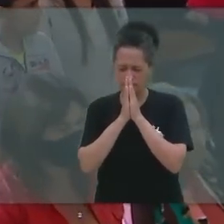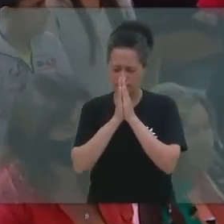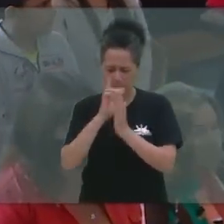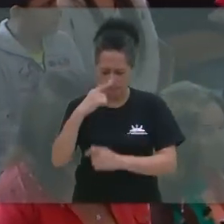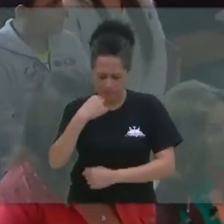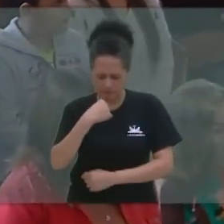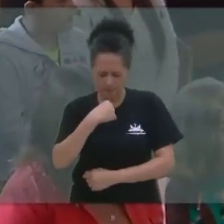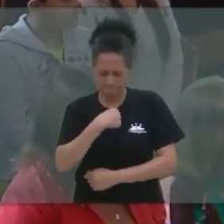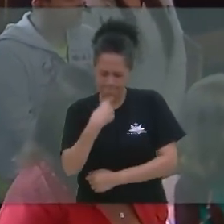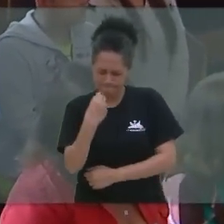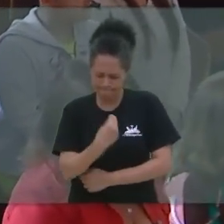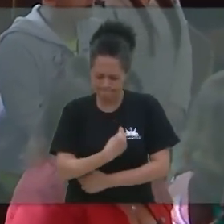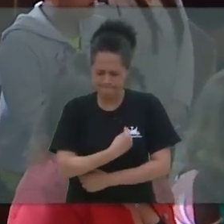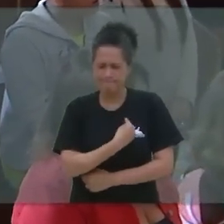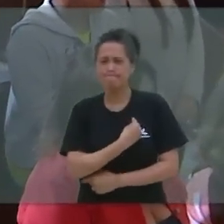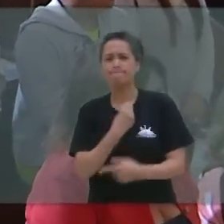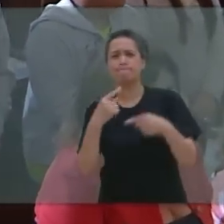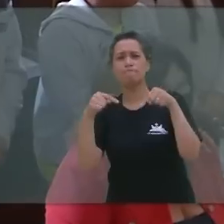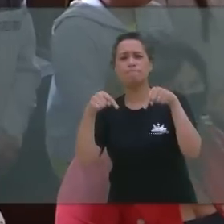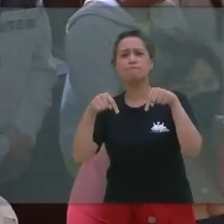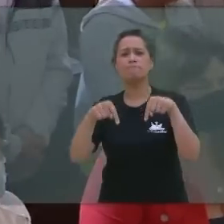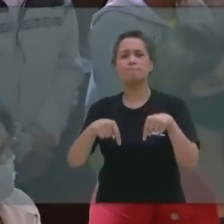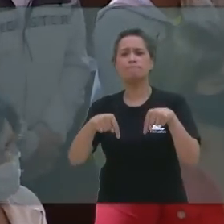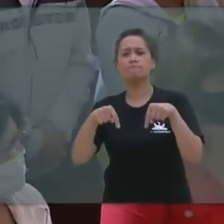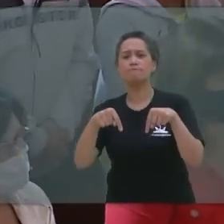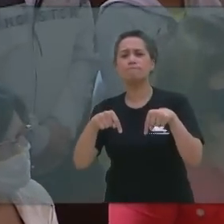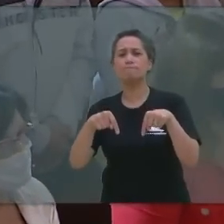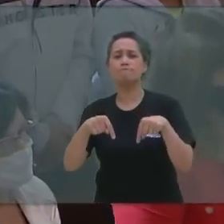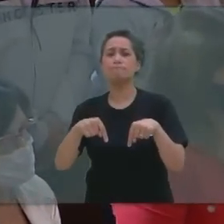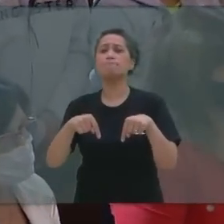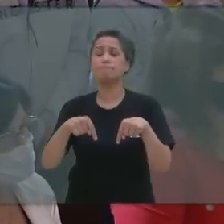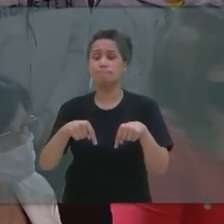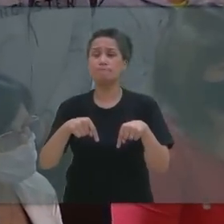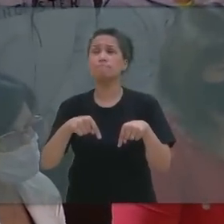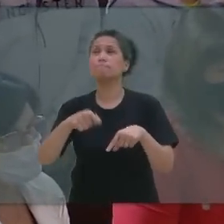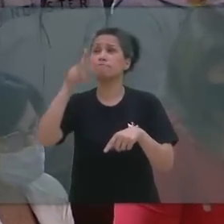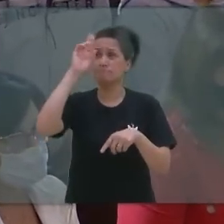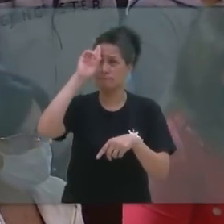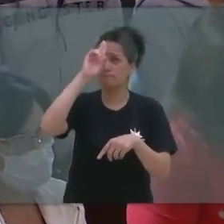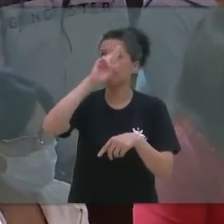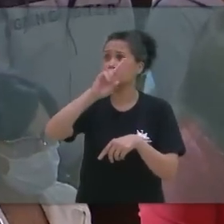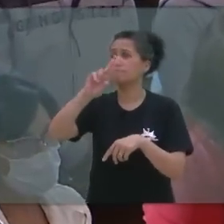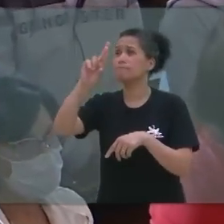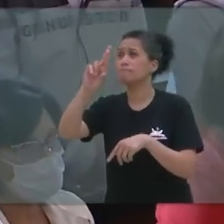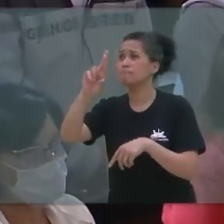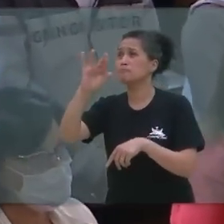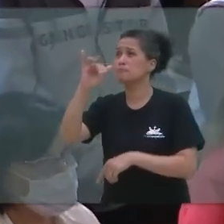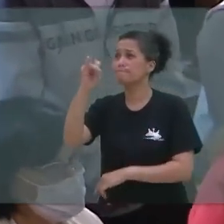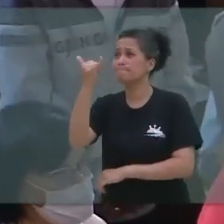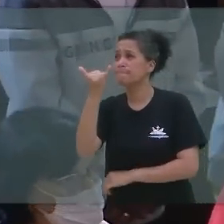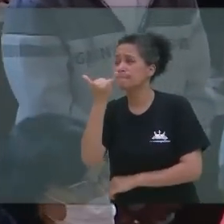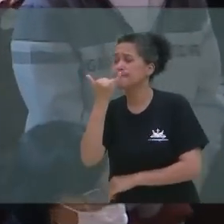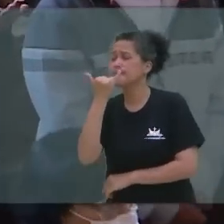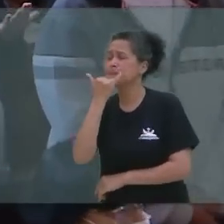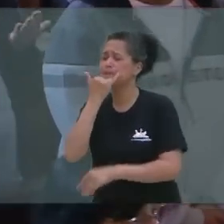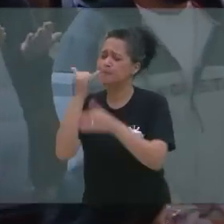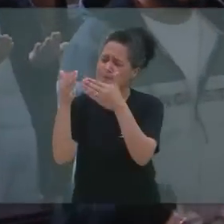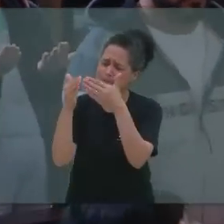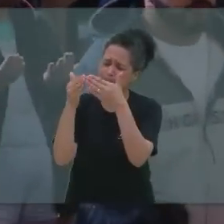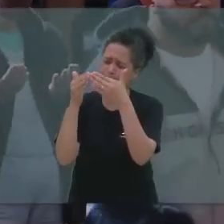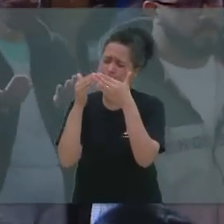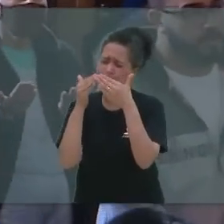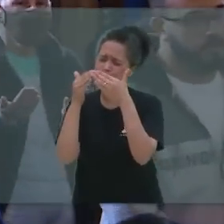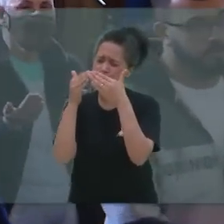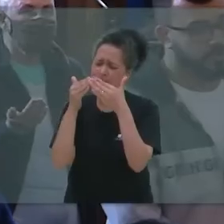Eu vim aqui, Senhor, pedir perdão